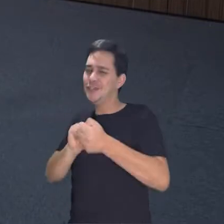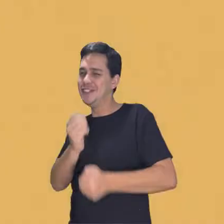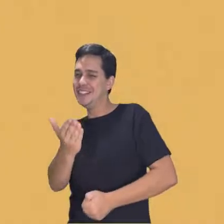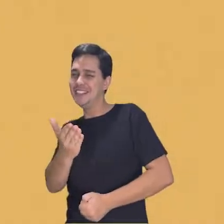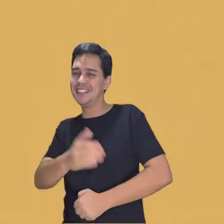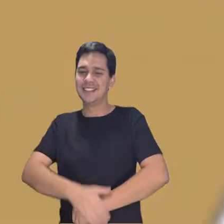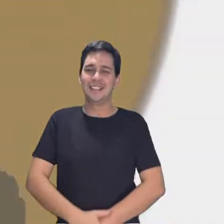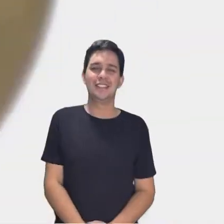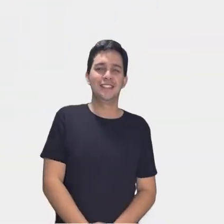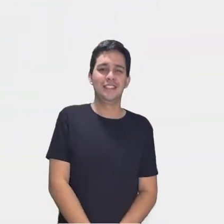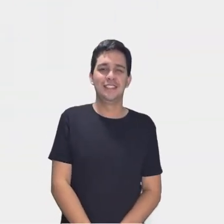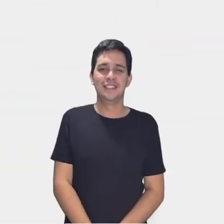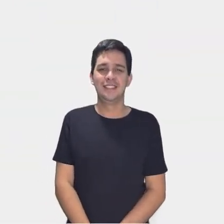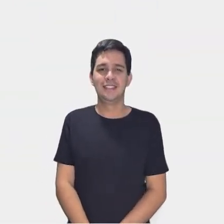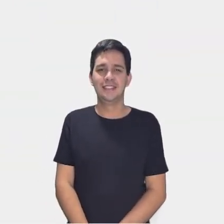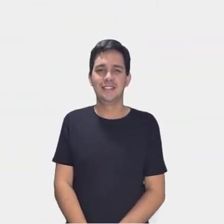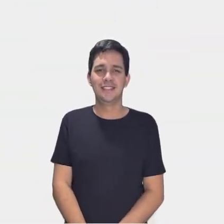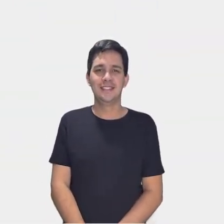você.